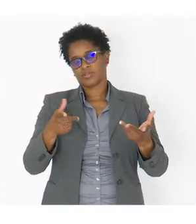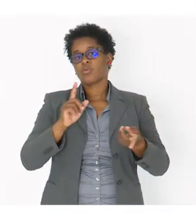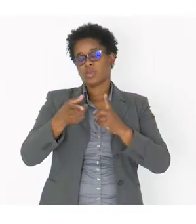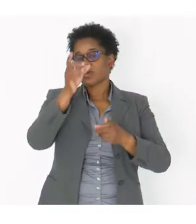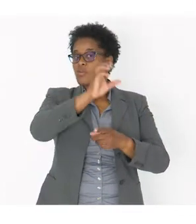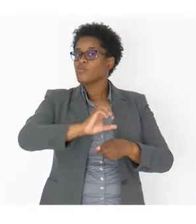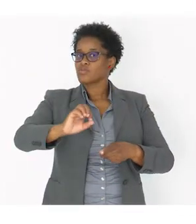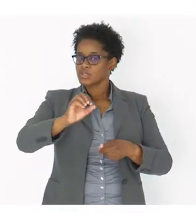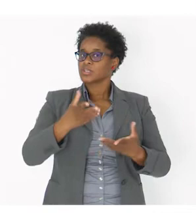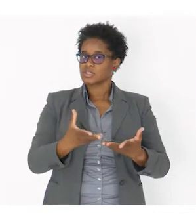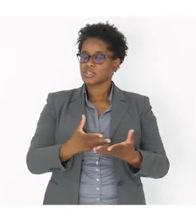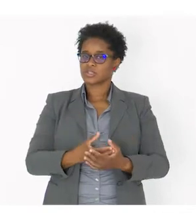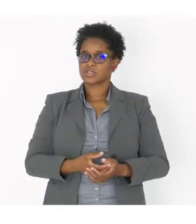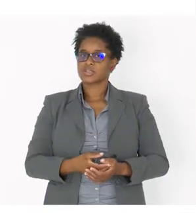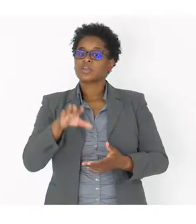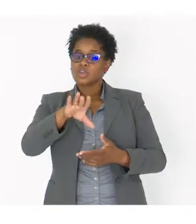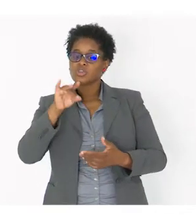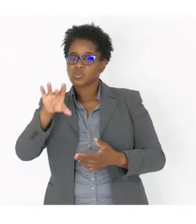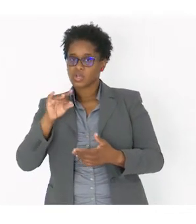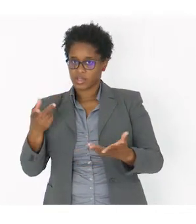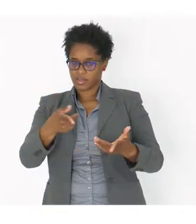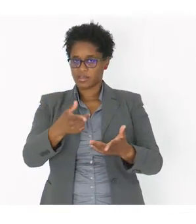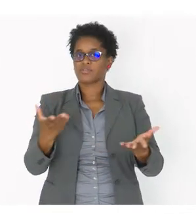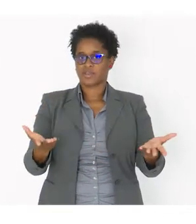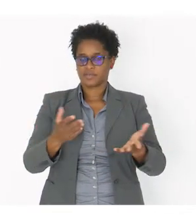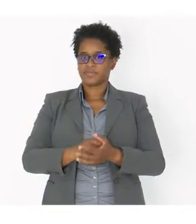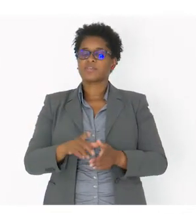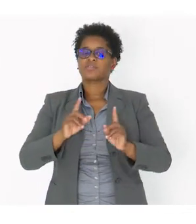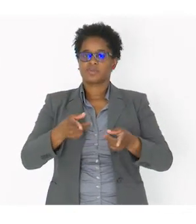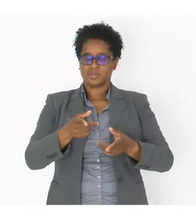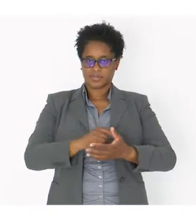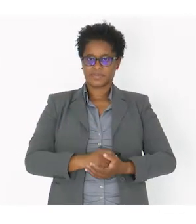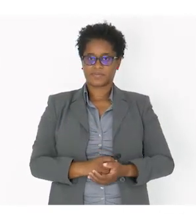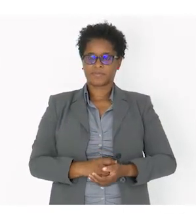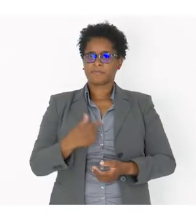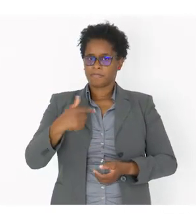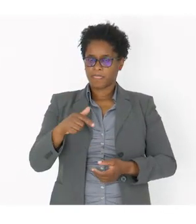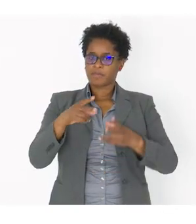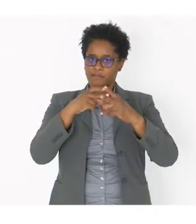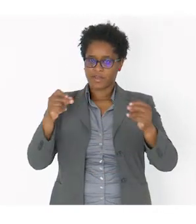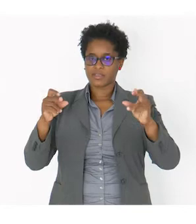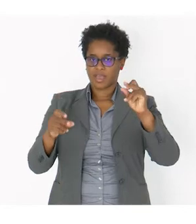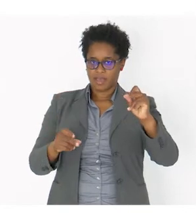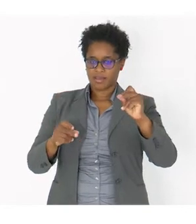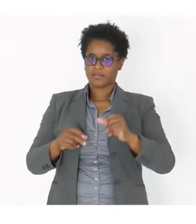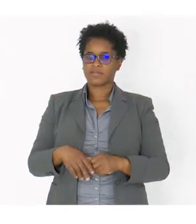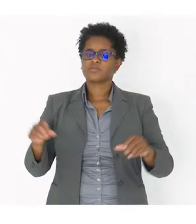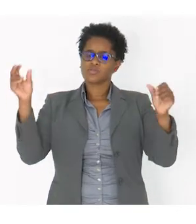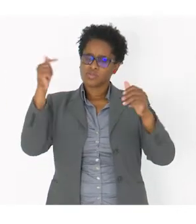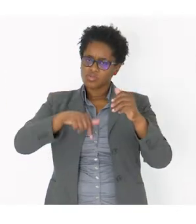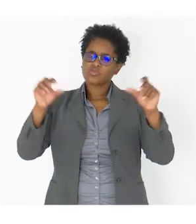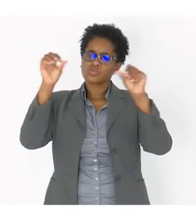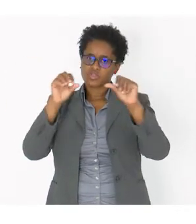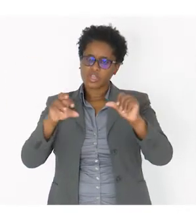que vocês escolherem aqui, não é? Vamos lá ver. Temos a frase A. No